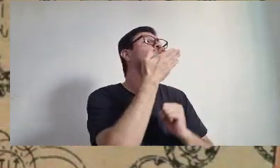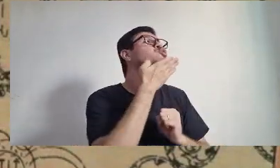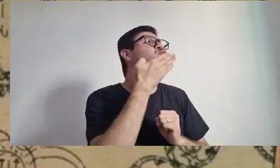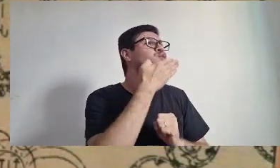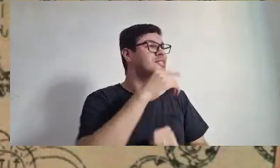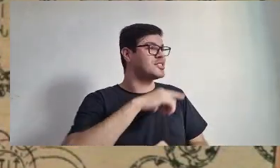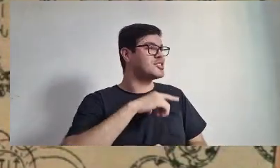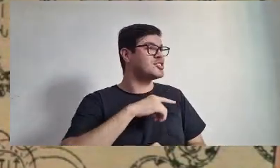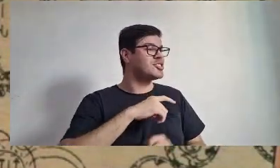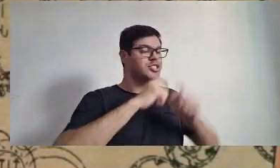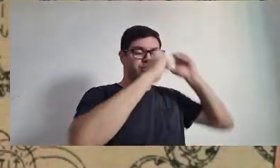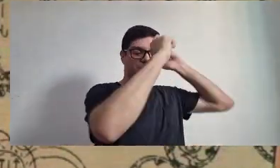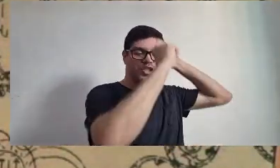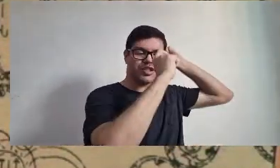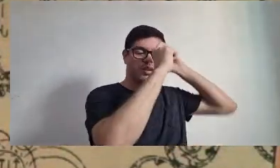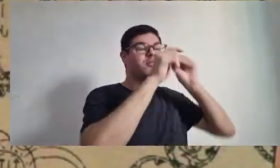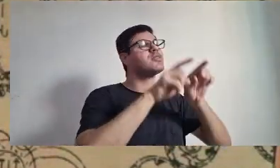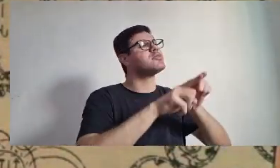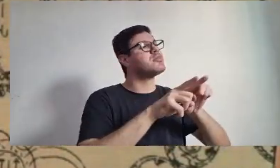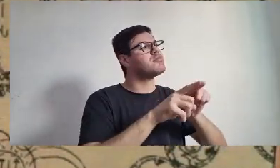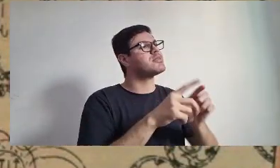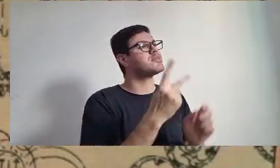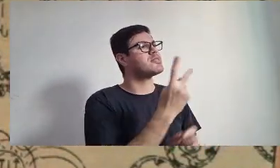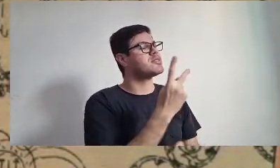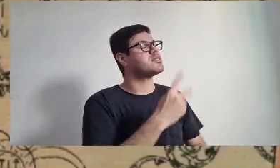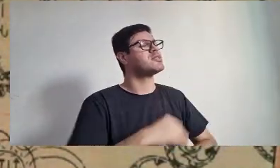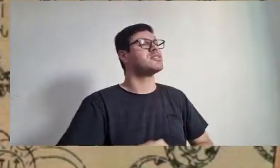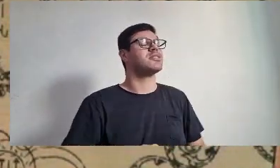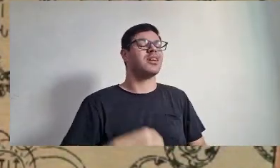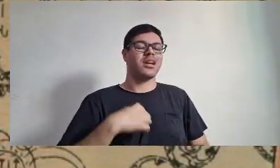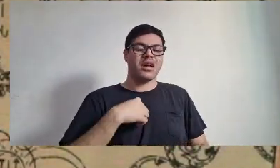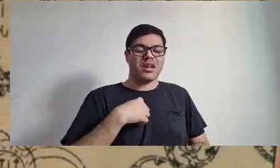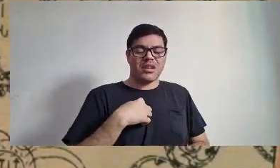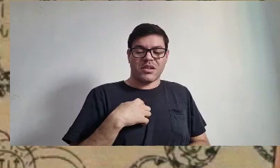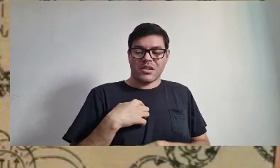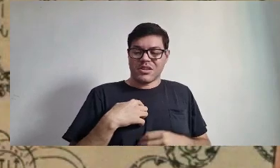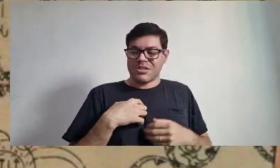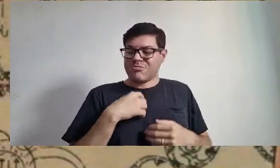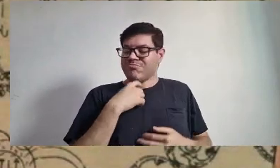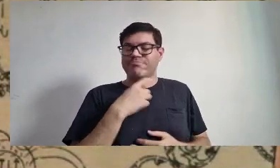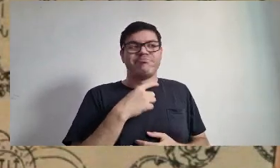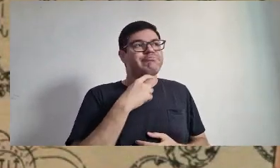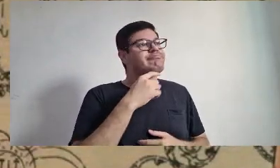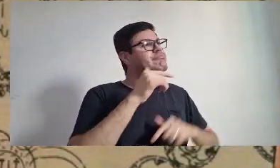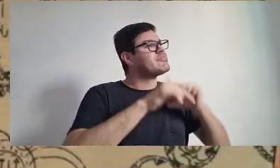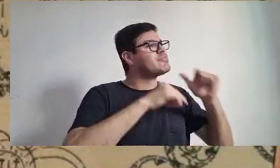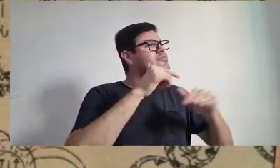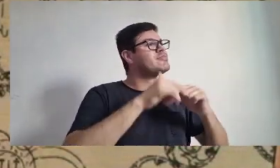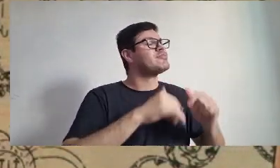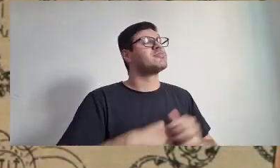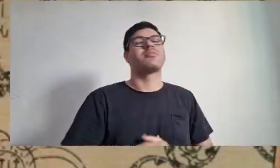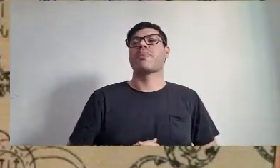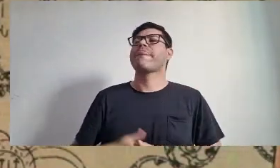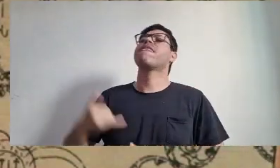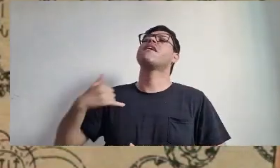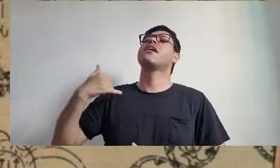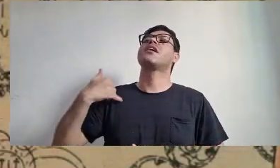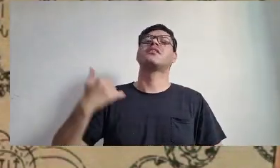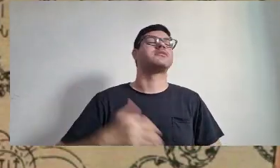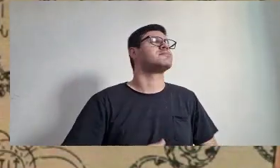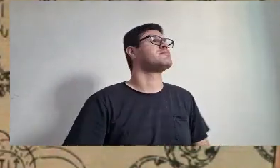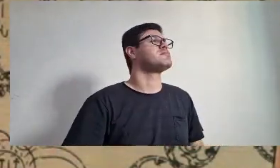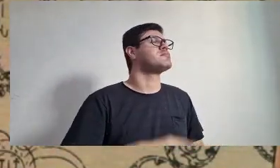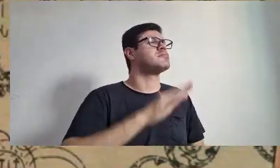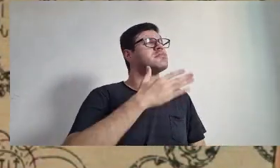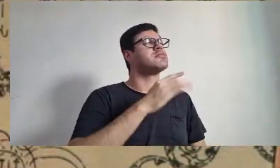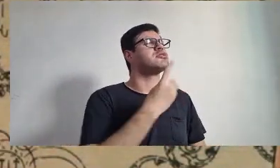fábrica de chapéu. Eu achava que eu ia conseguir, mas eu não consegui emprego. Que idade o senhor tinha na época? De 18 para 19